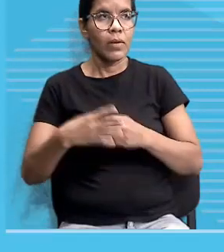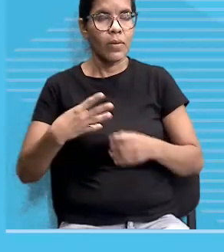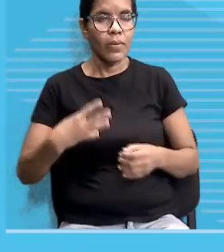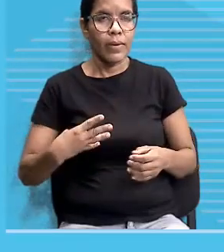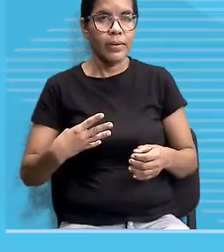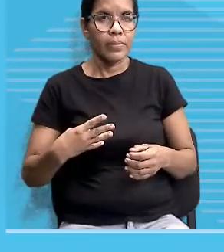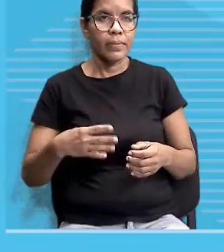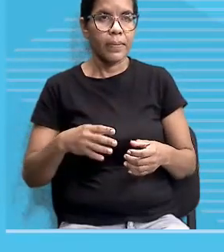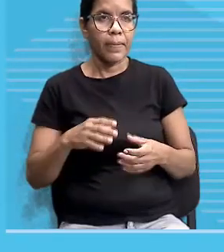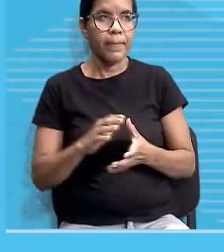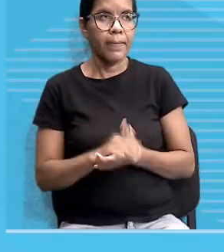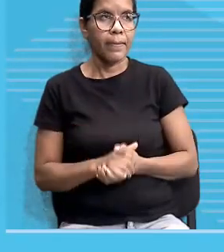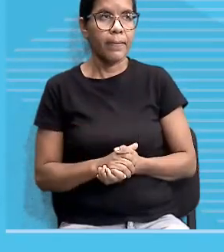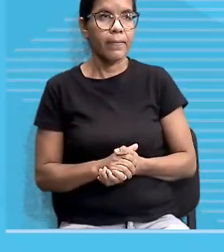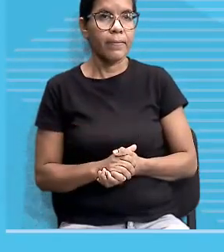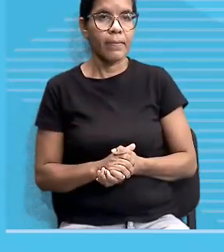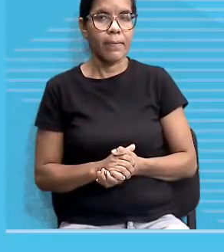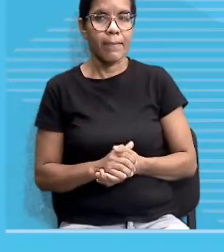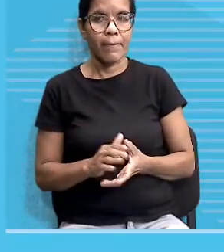questão